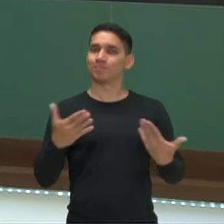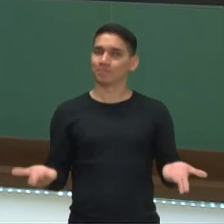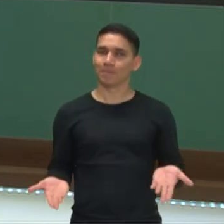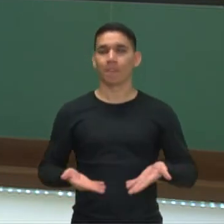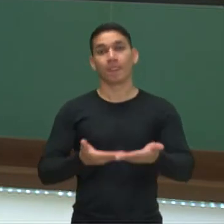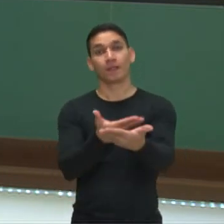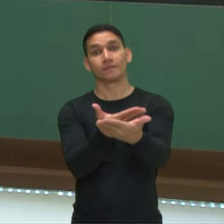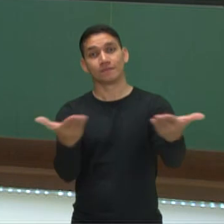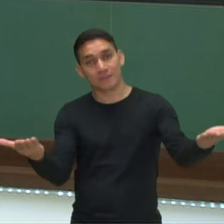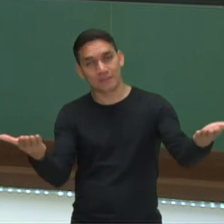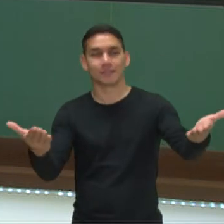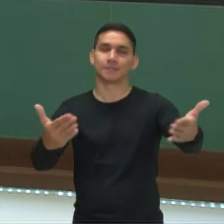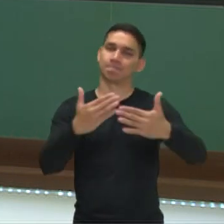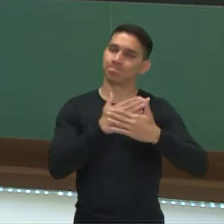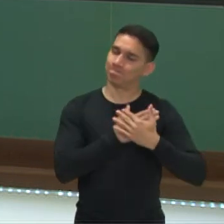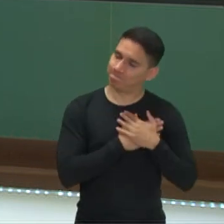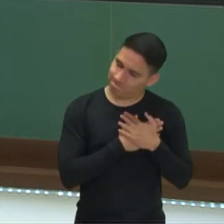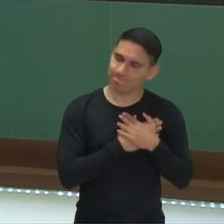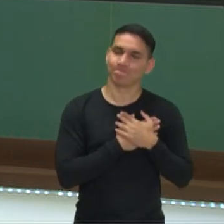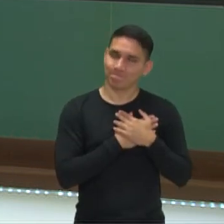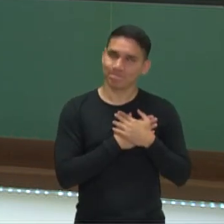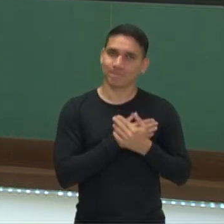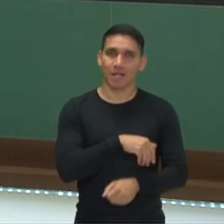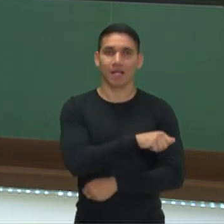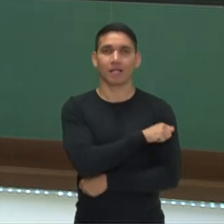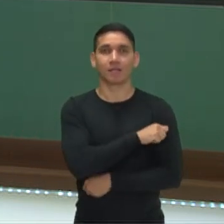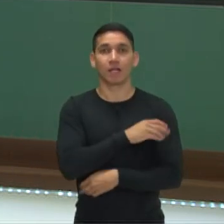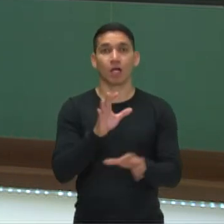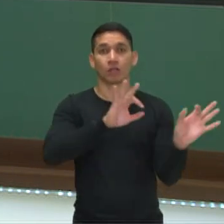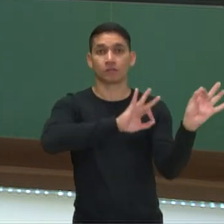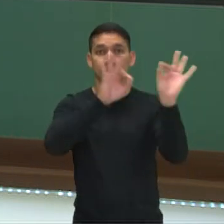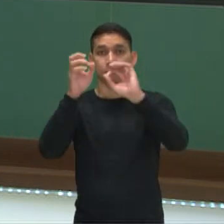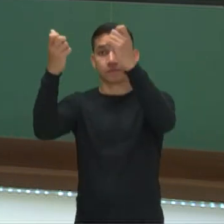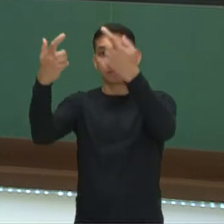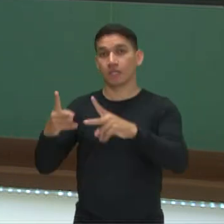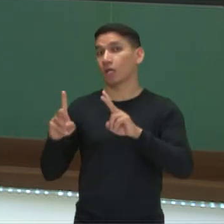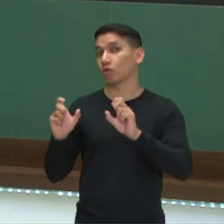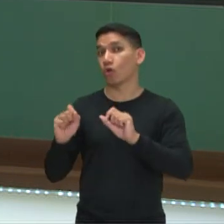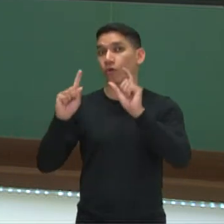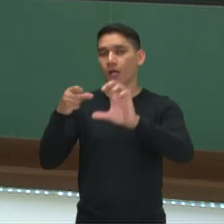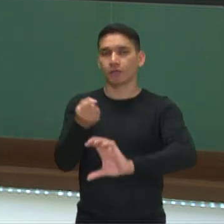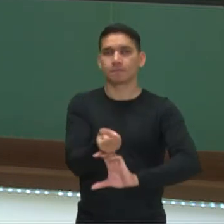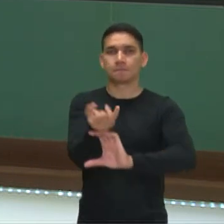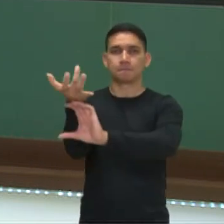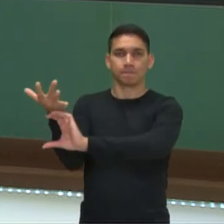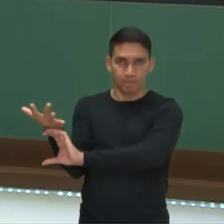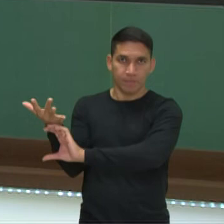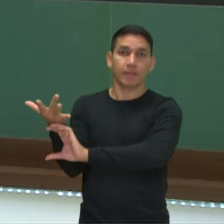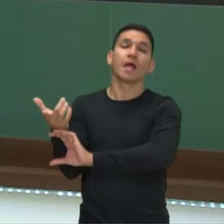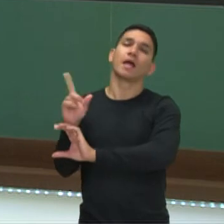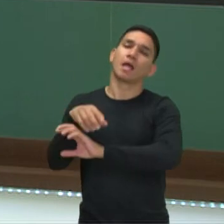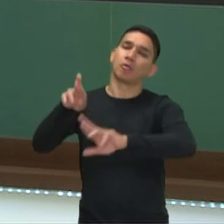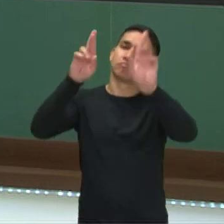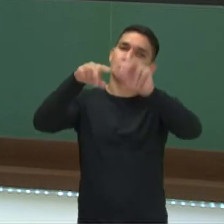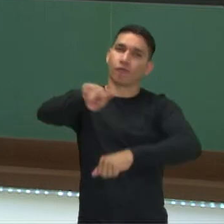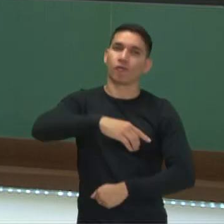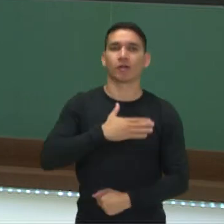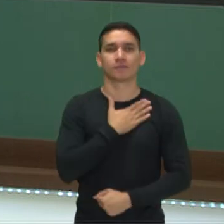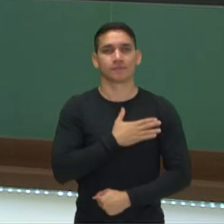Meu querido, minha querida aluna, neste vídeo nós falamos sobre os polímeros.